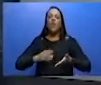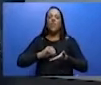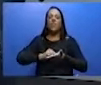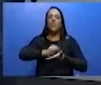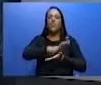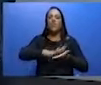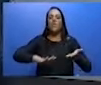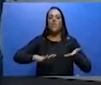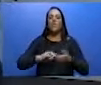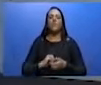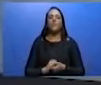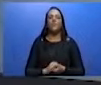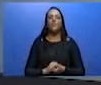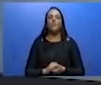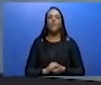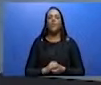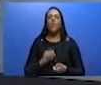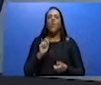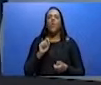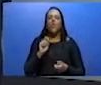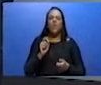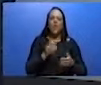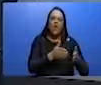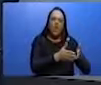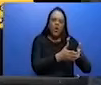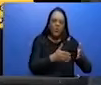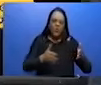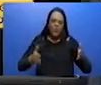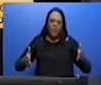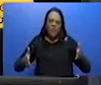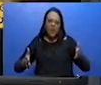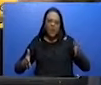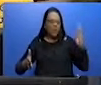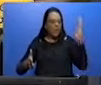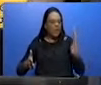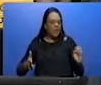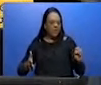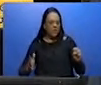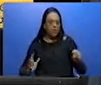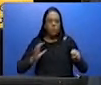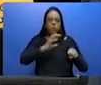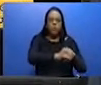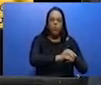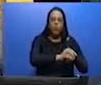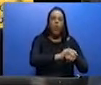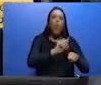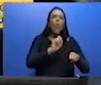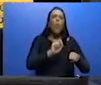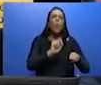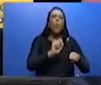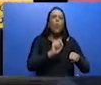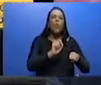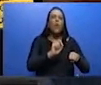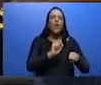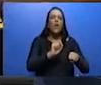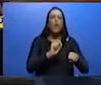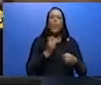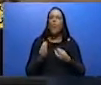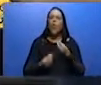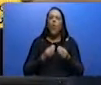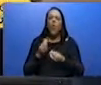aqui. Sobre o processo de colonização do Brasil. Como que o Brasil foi